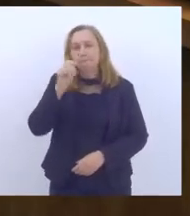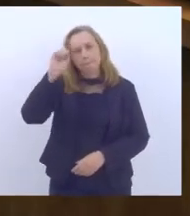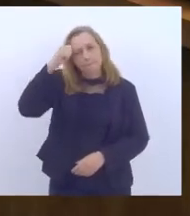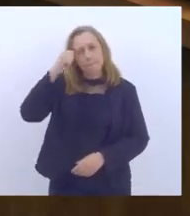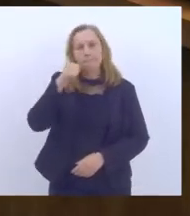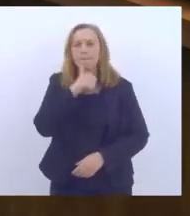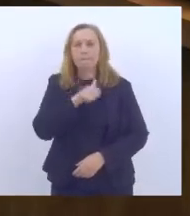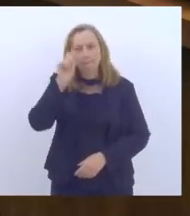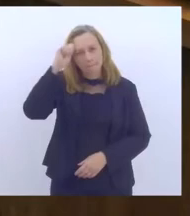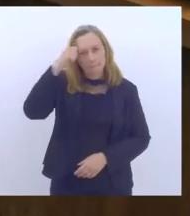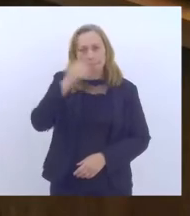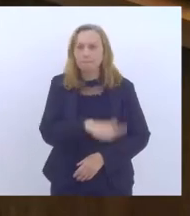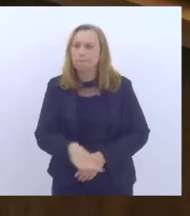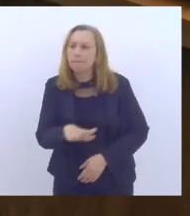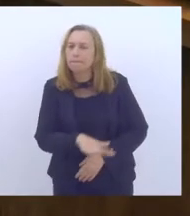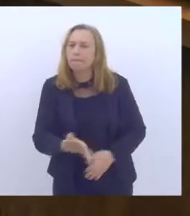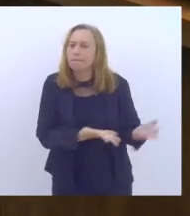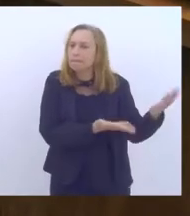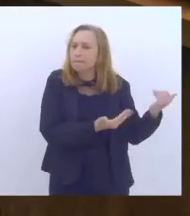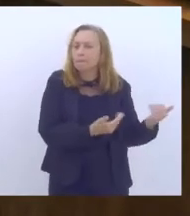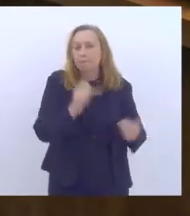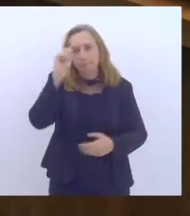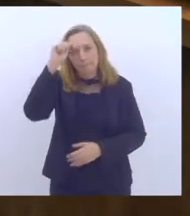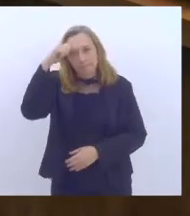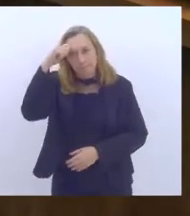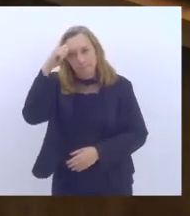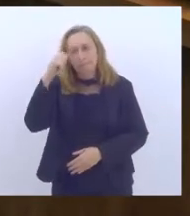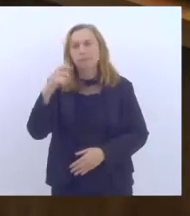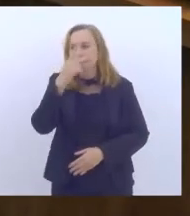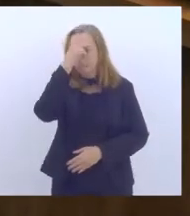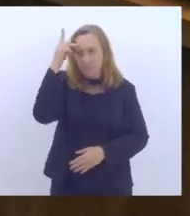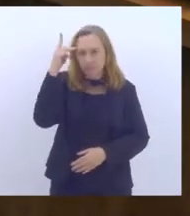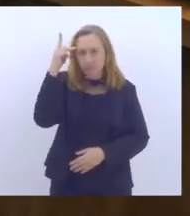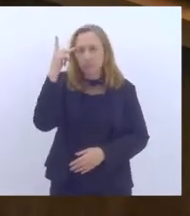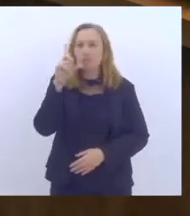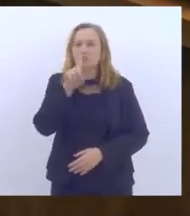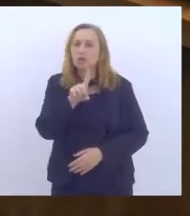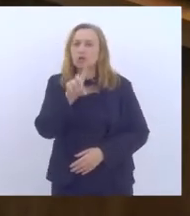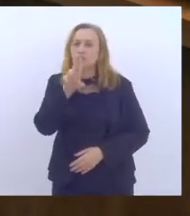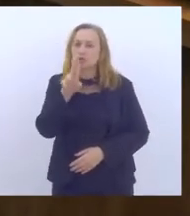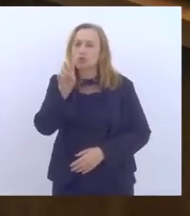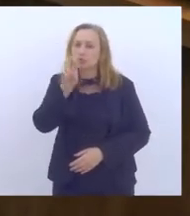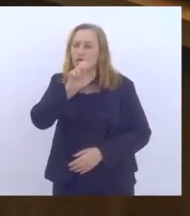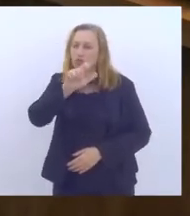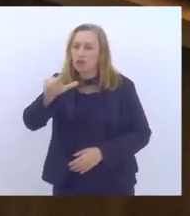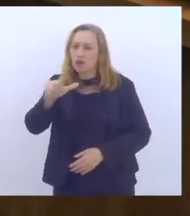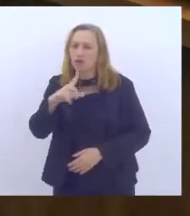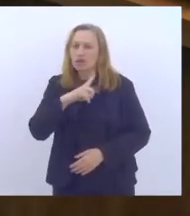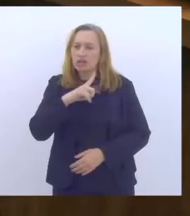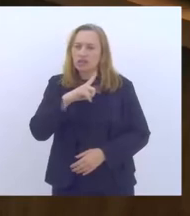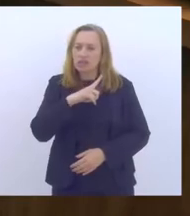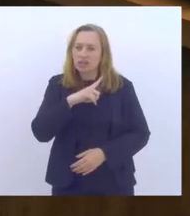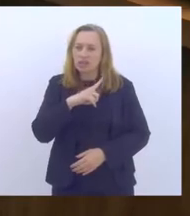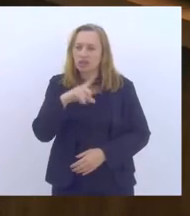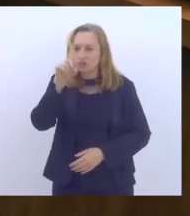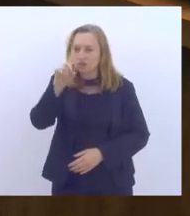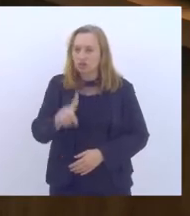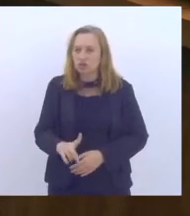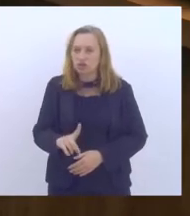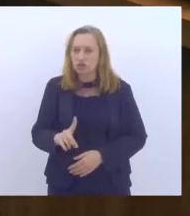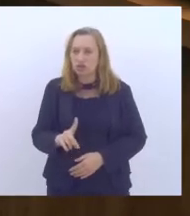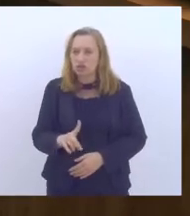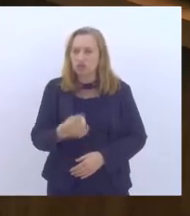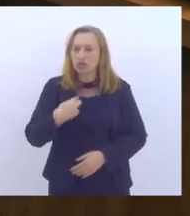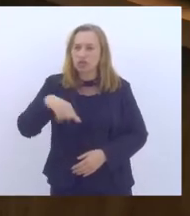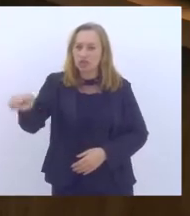as mulheres negras das crianças e dos jovens negros de pessoas como Durval que tem cerceado seu direito de